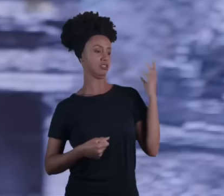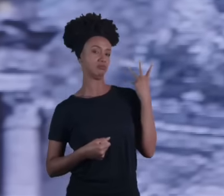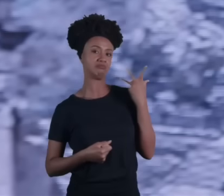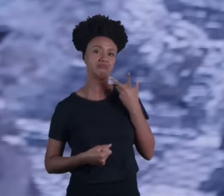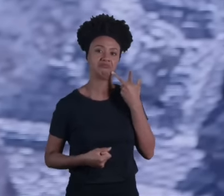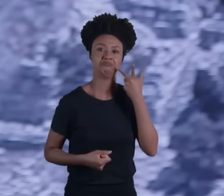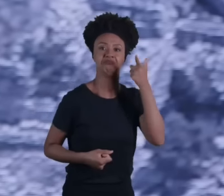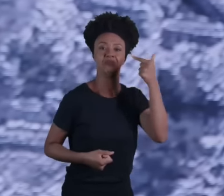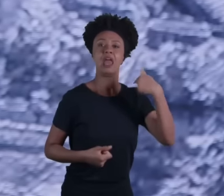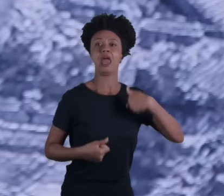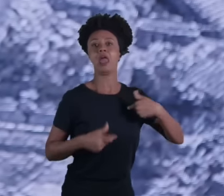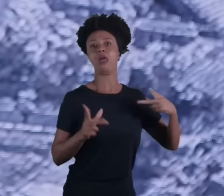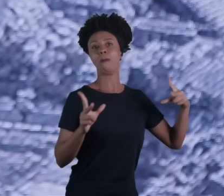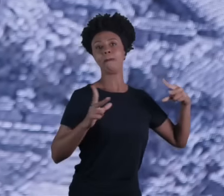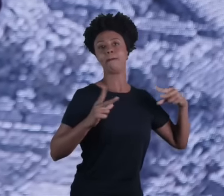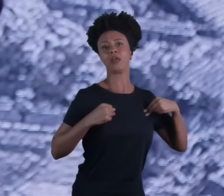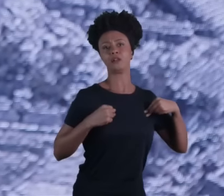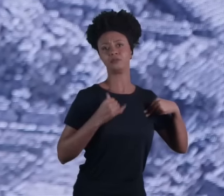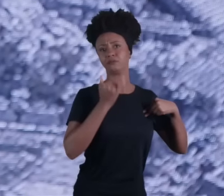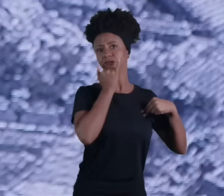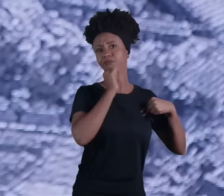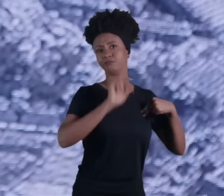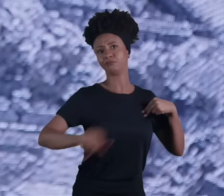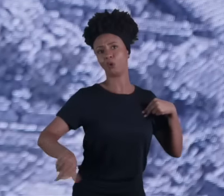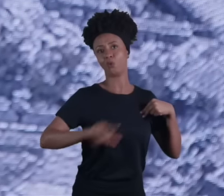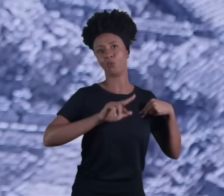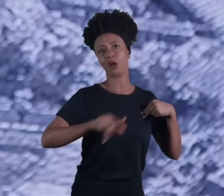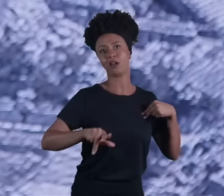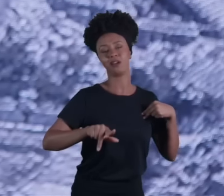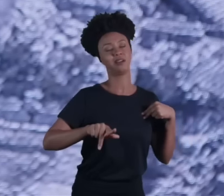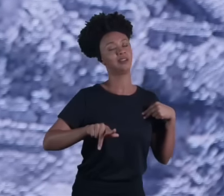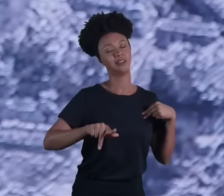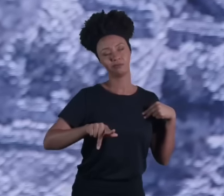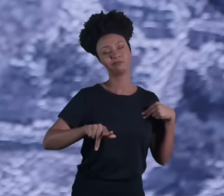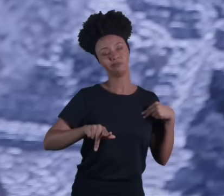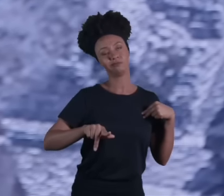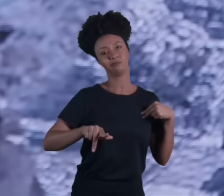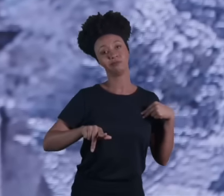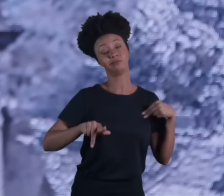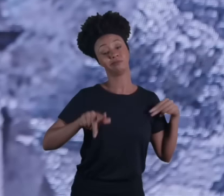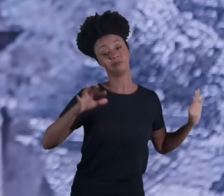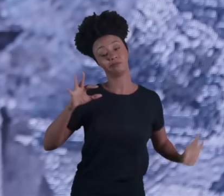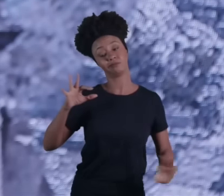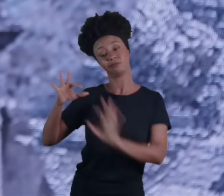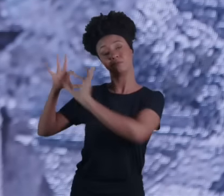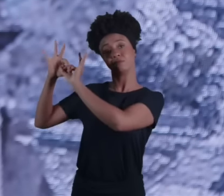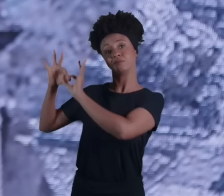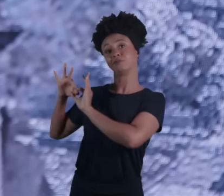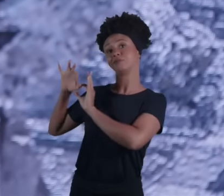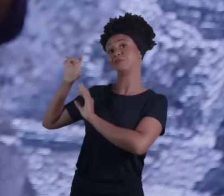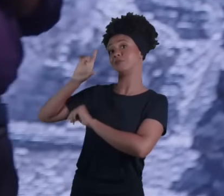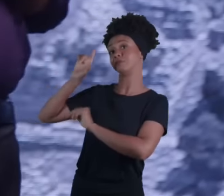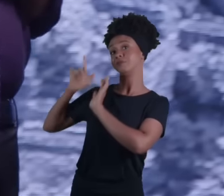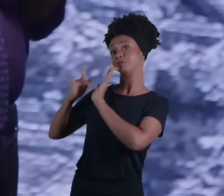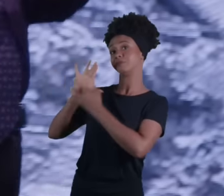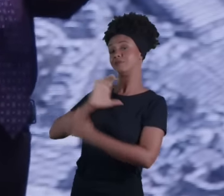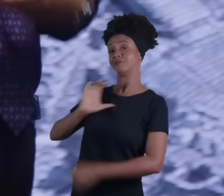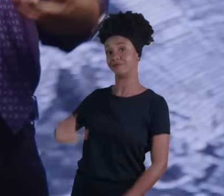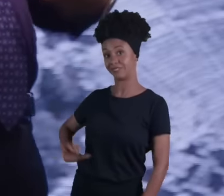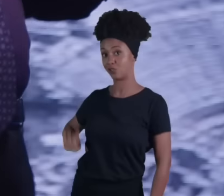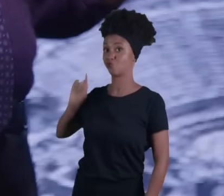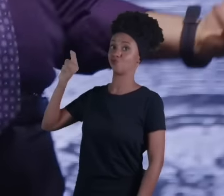teu merecimento, mas é em Cristo. A Bíblia diz